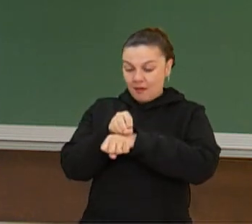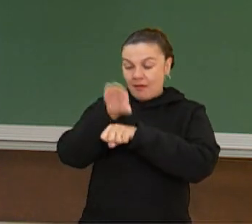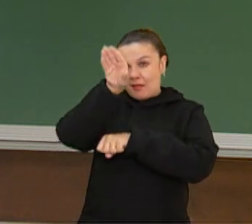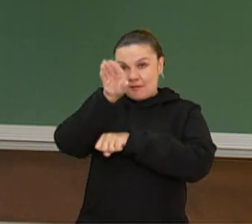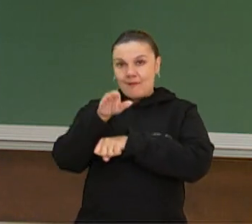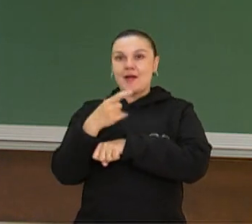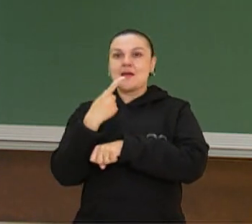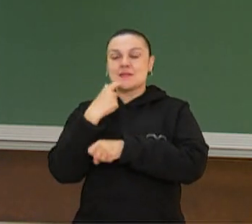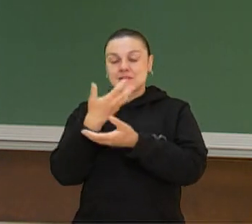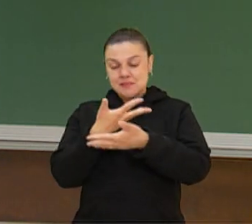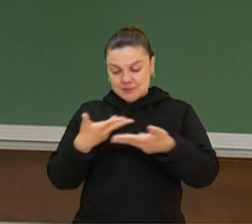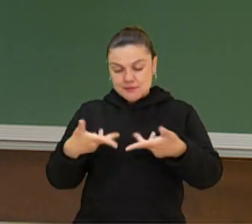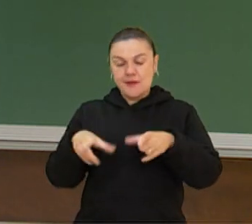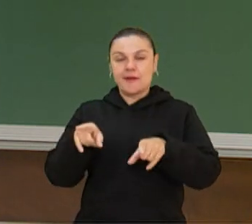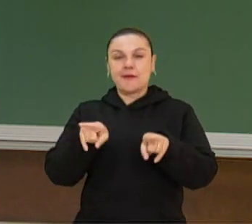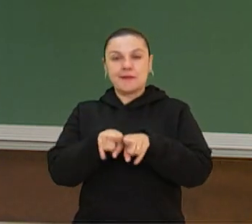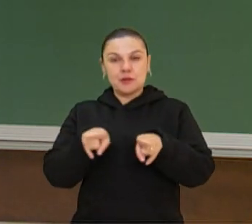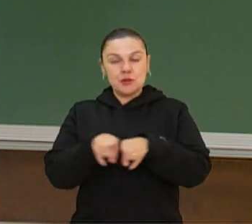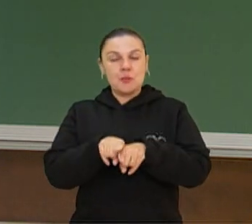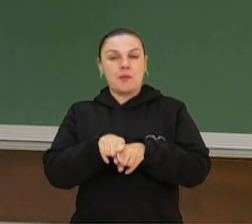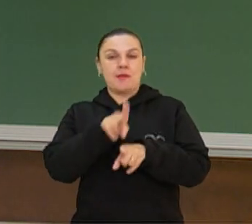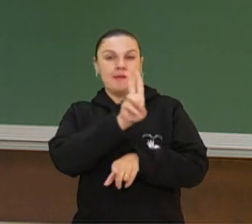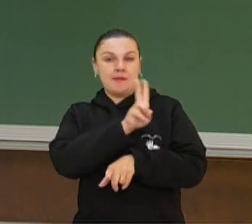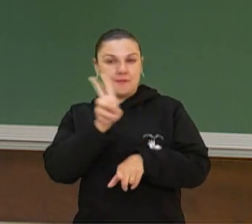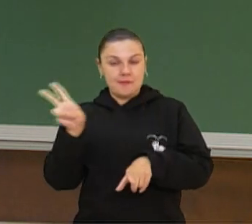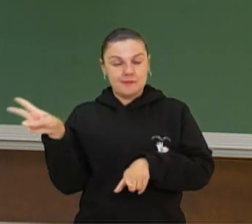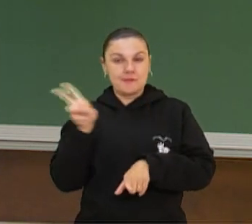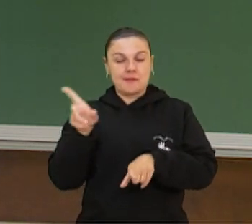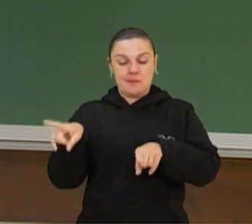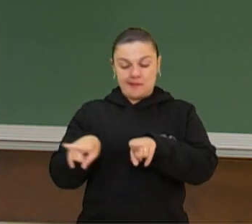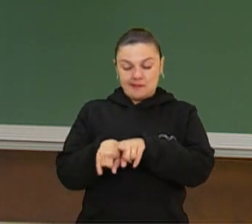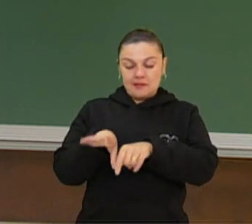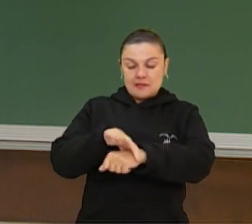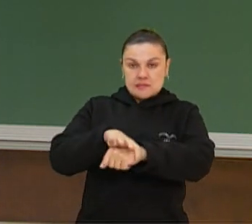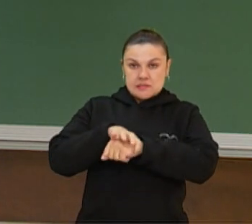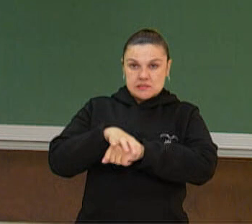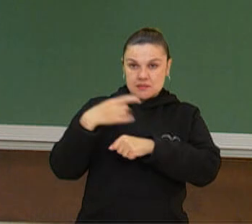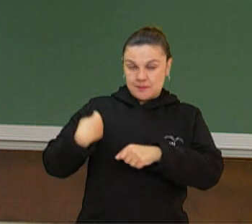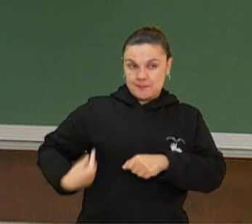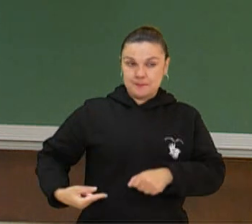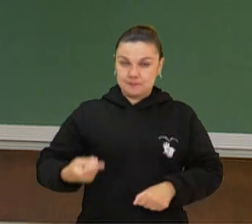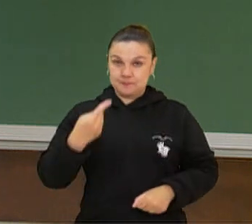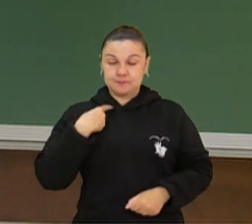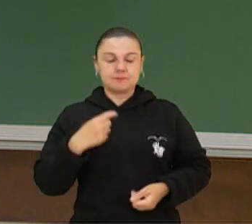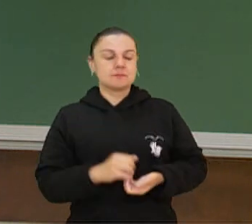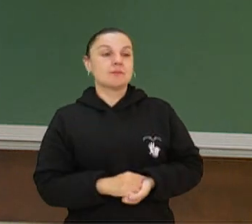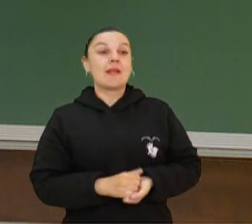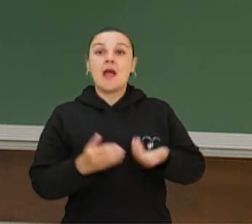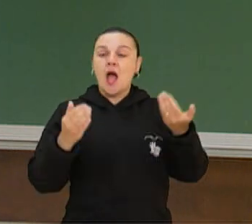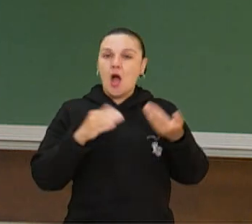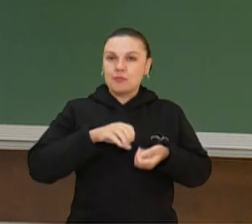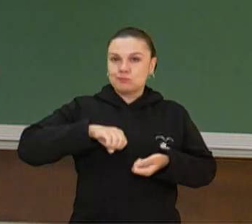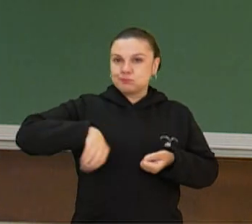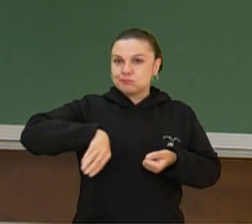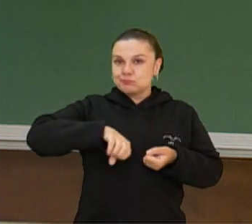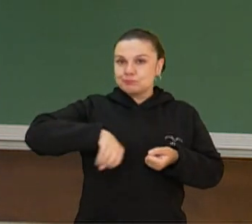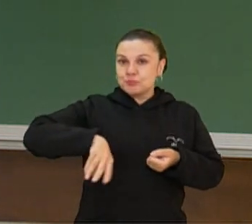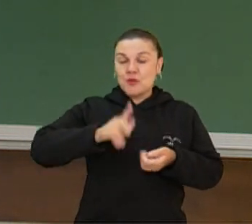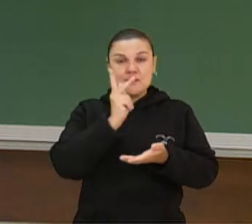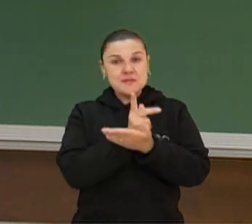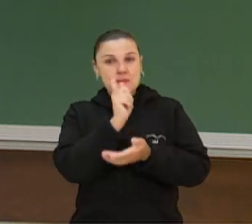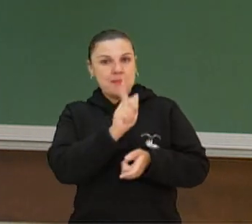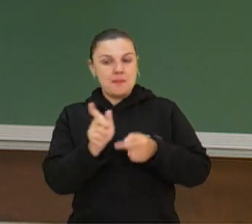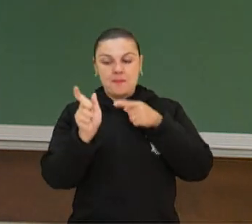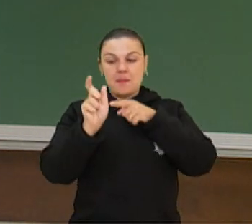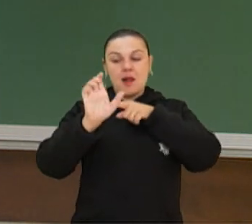oxigênio e nutrientes e também a defesa do nosso sistema, do nosso organismo aí, tá? Excreção. Quando a gente fala em